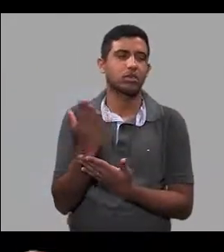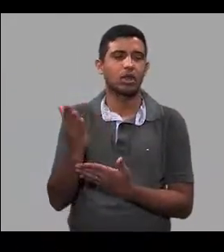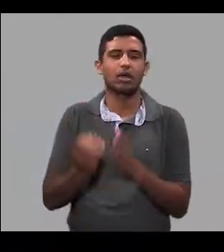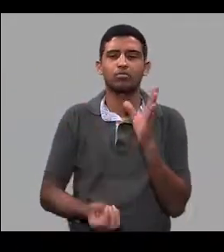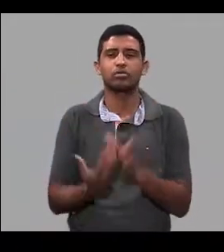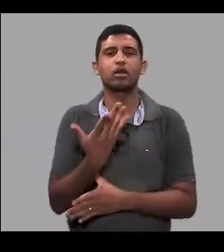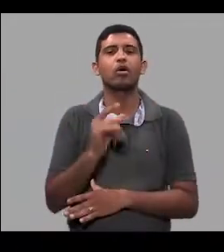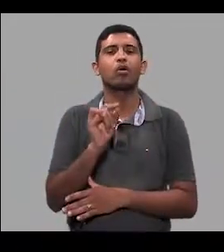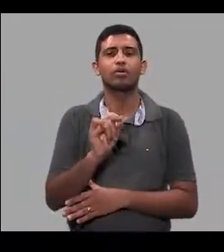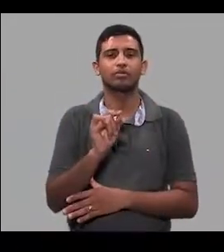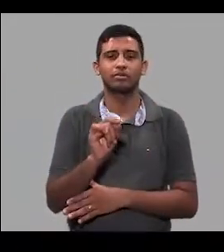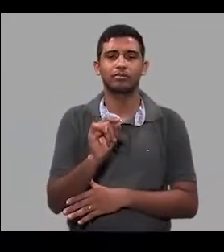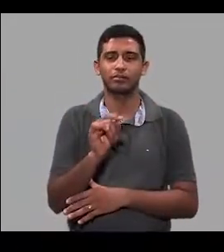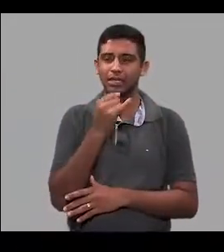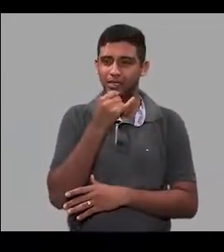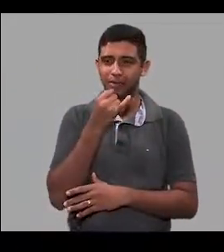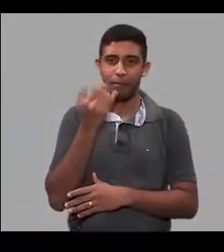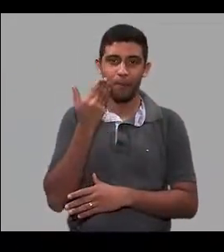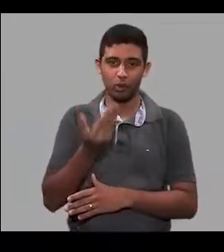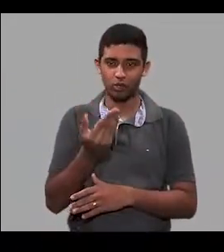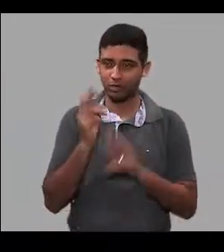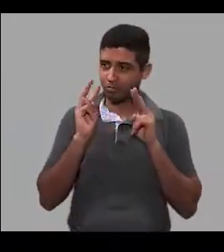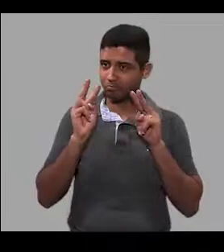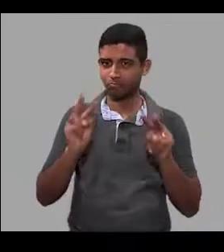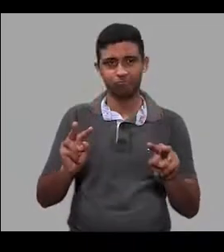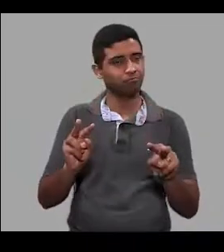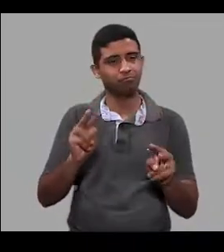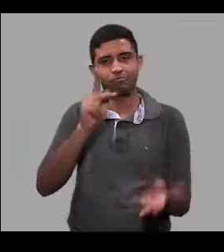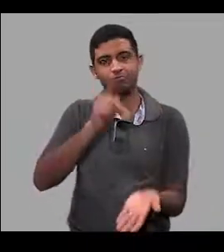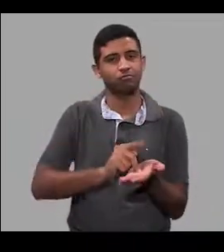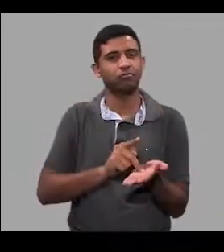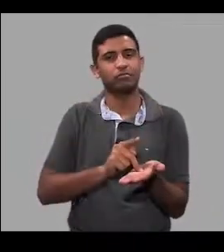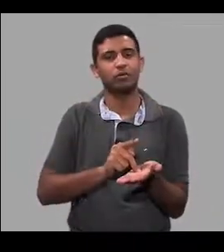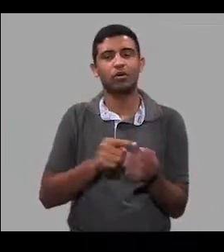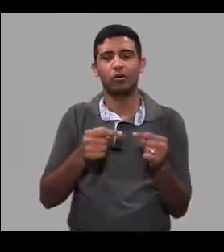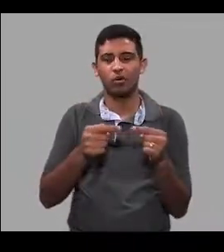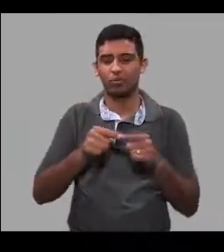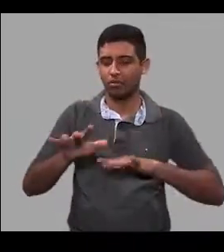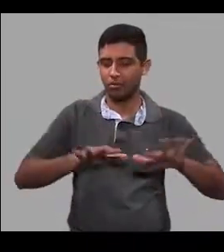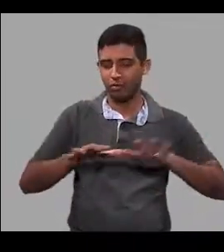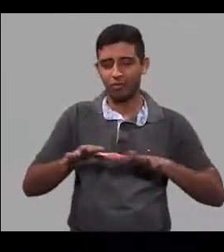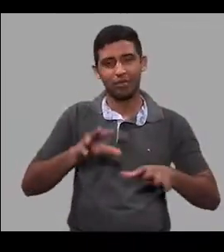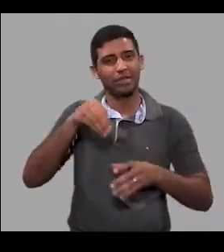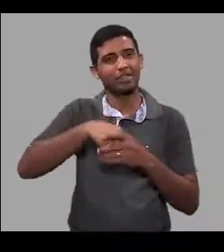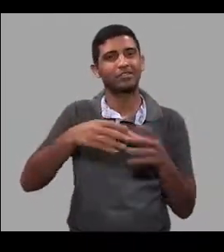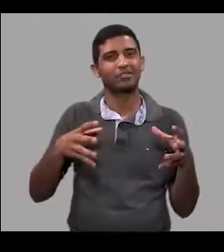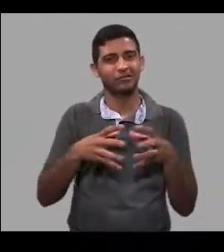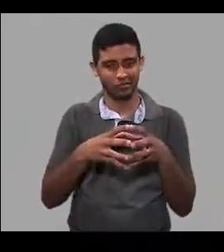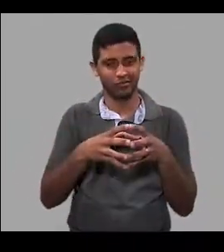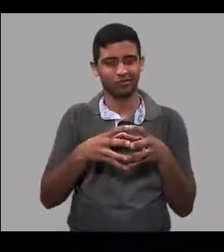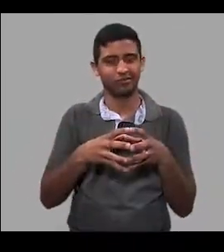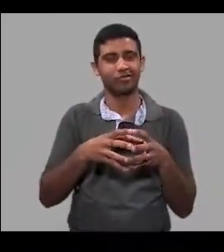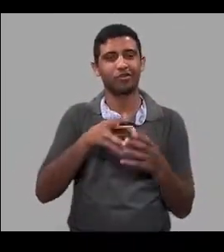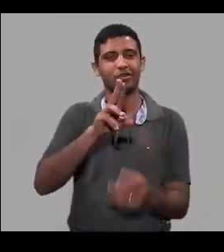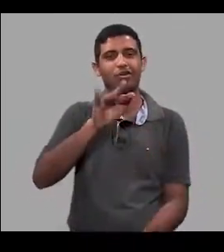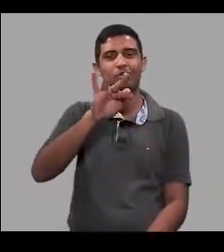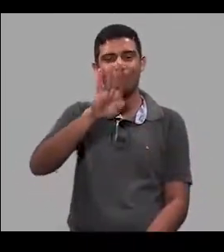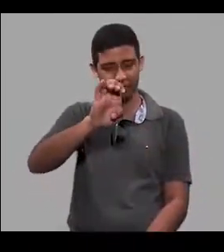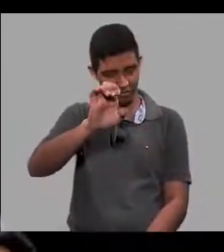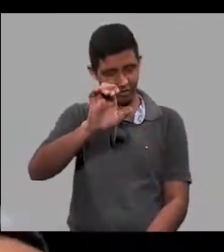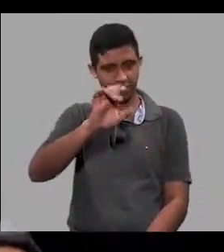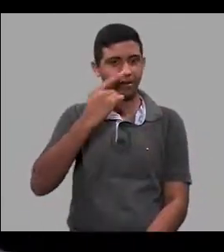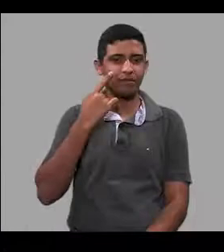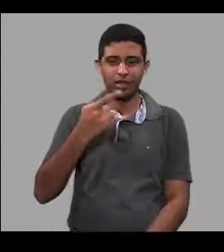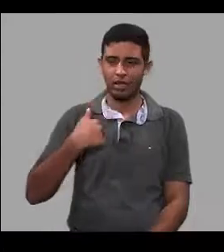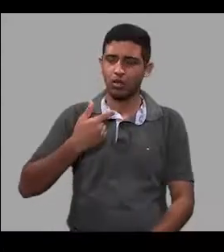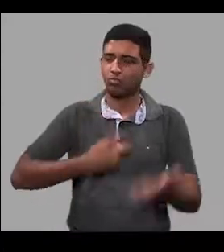foi criado para colocar em evidência a pauta, assim, do movimento negro dentro da UF, né? Eu participei dessa construção,